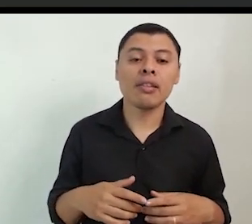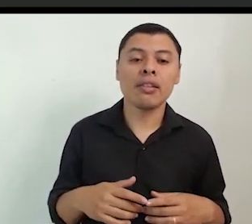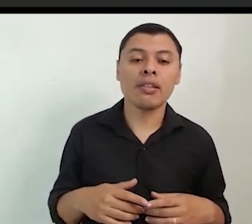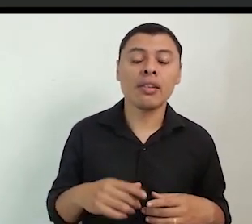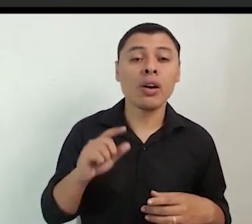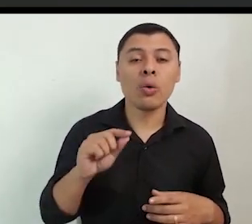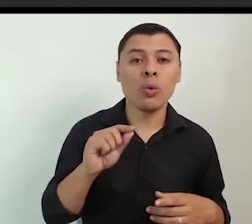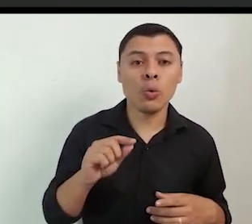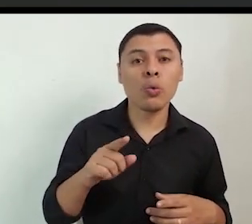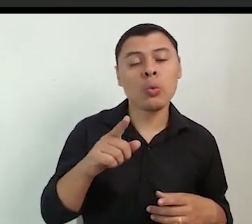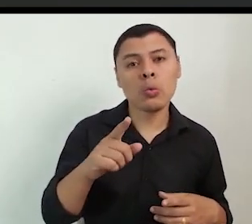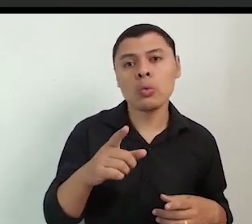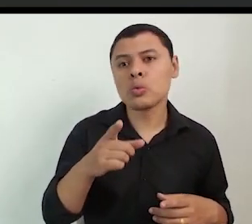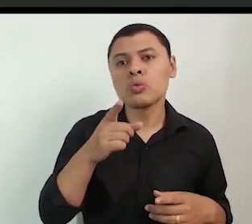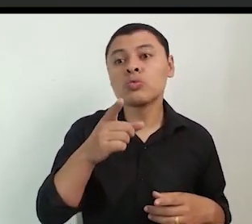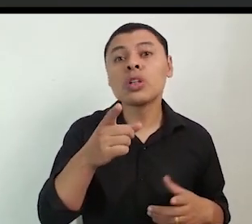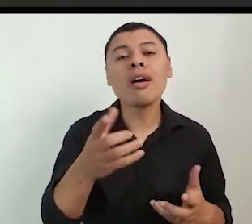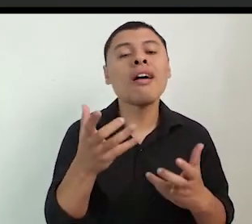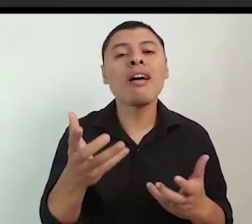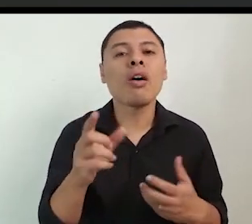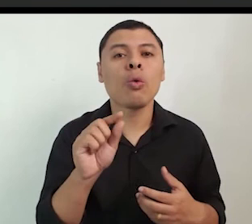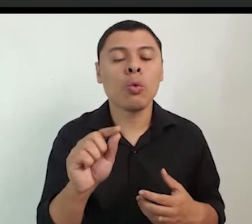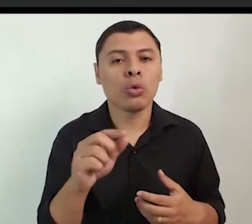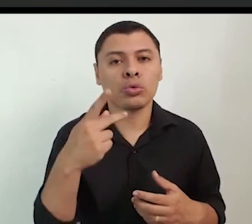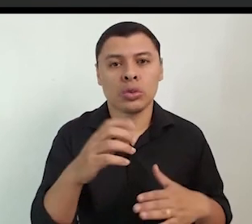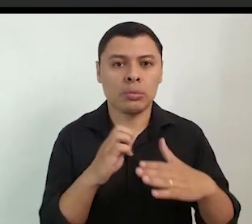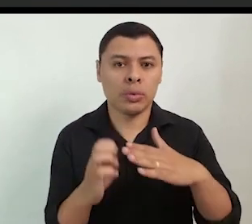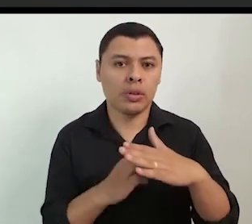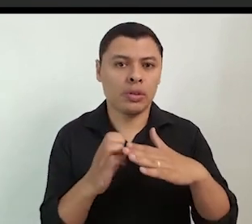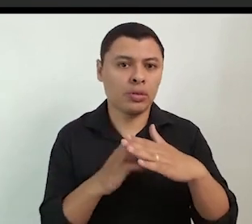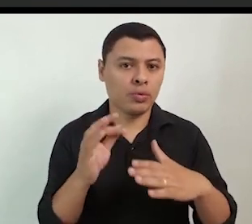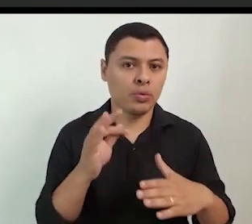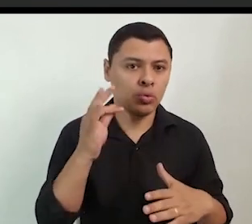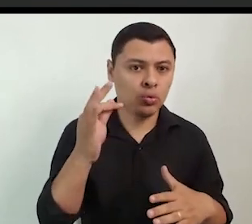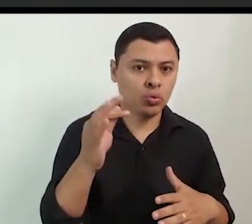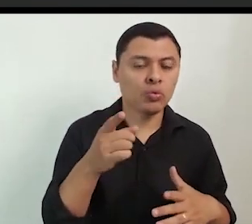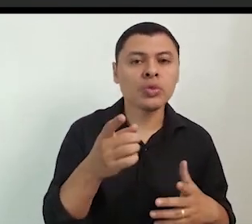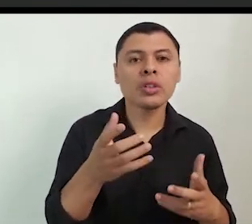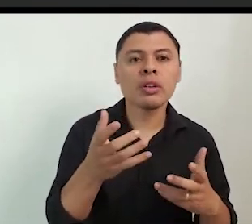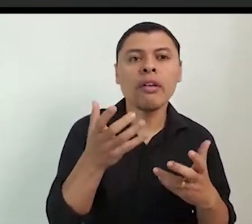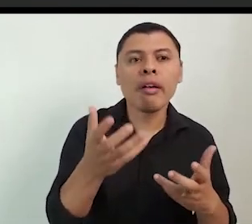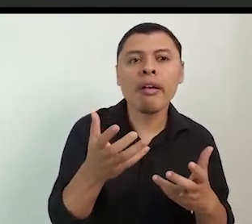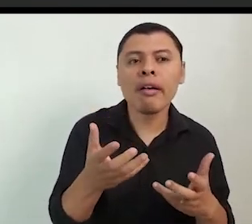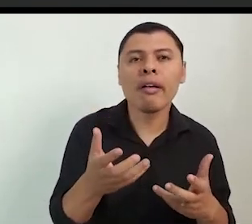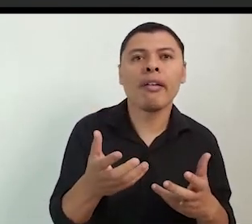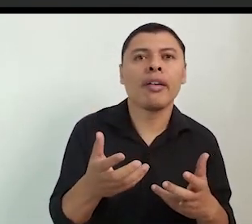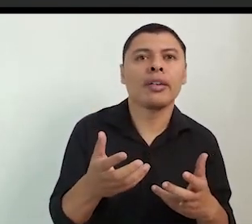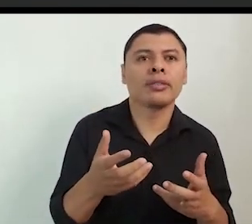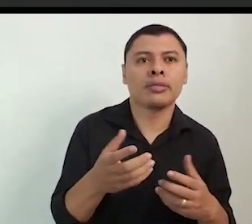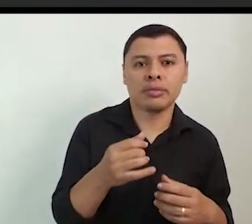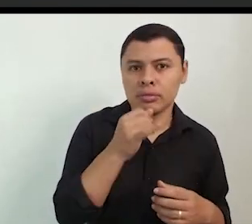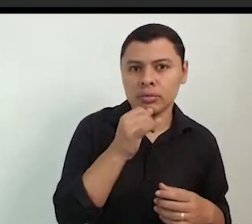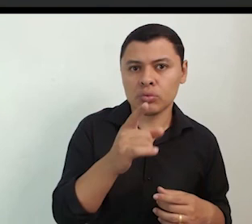você pode... O que você quer para a sua empresa no futuro? O que você quer... seja você